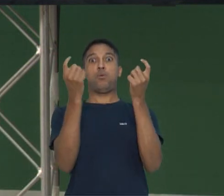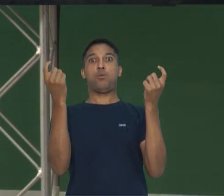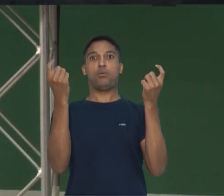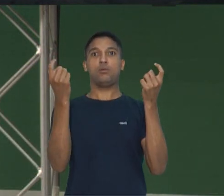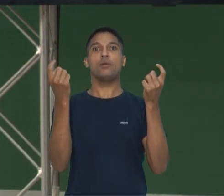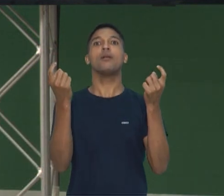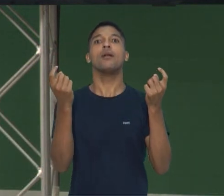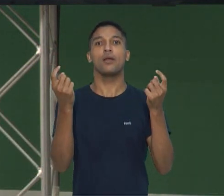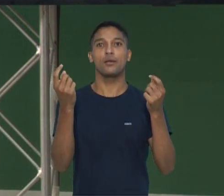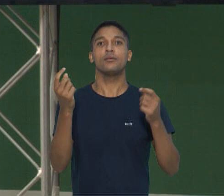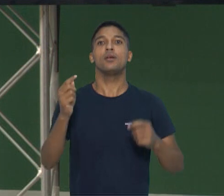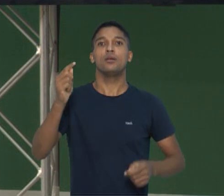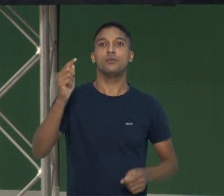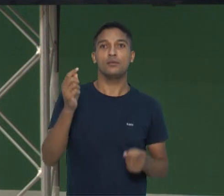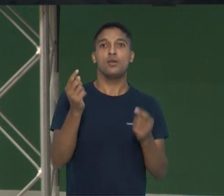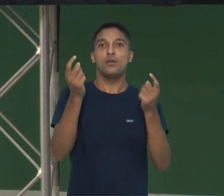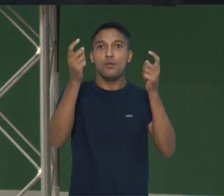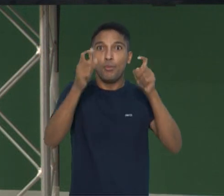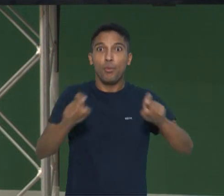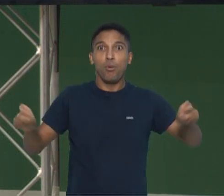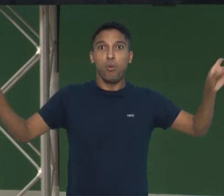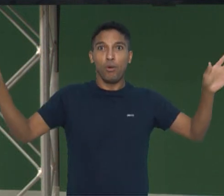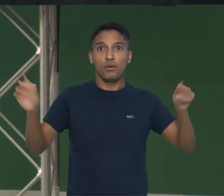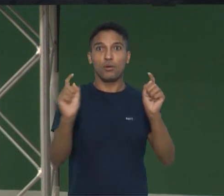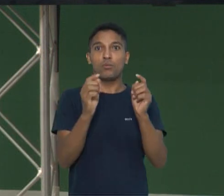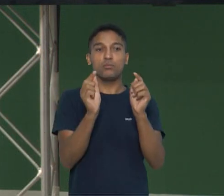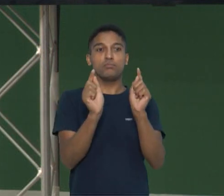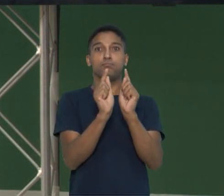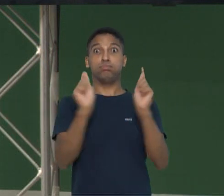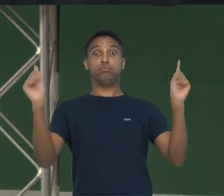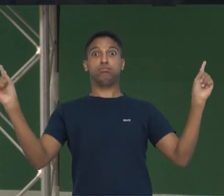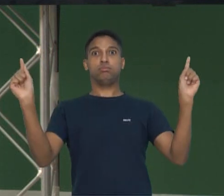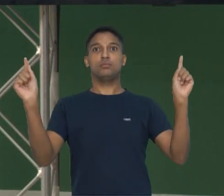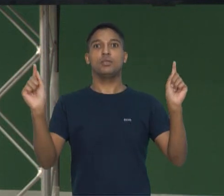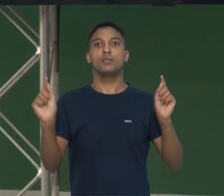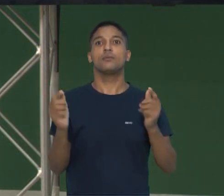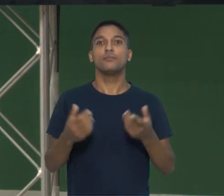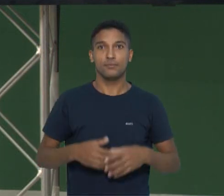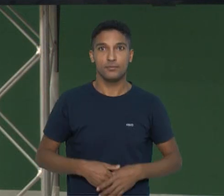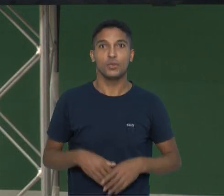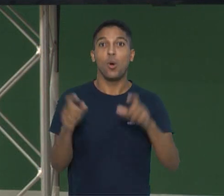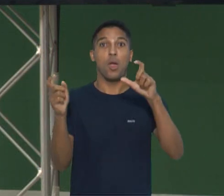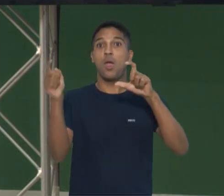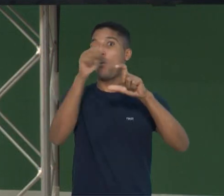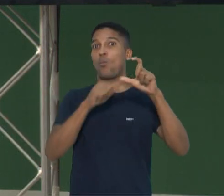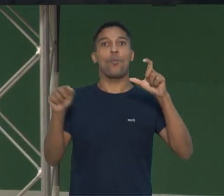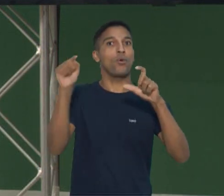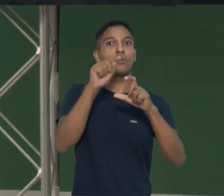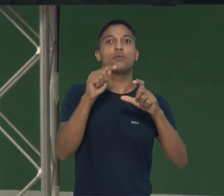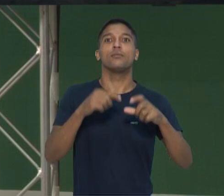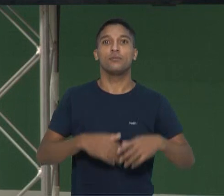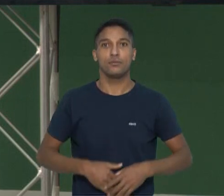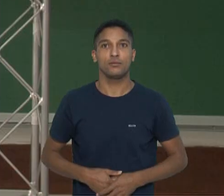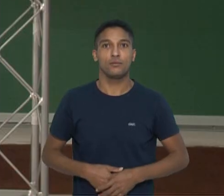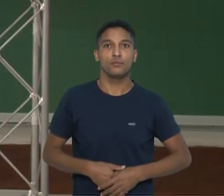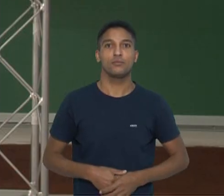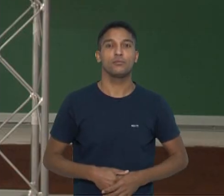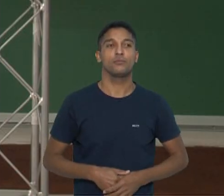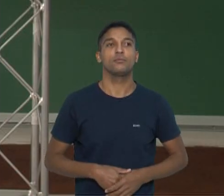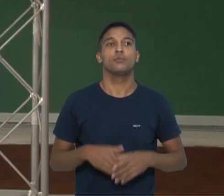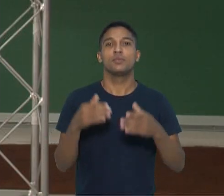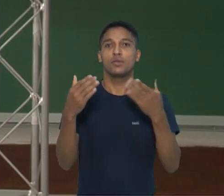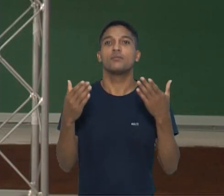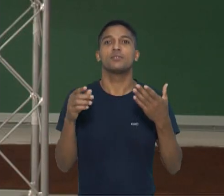infinito e além, ela não é fechada como uma circunferência, ok? Bom, depois que vocês fizeram a leitura